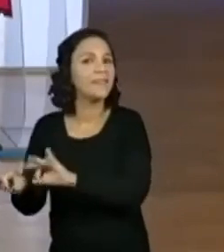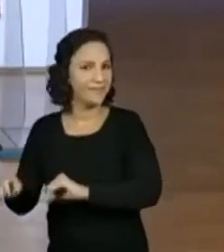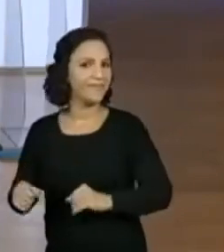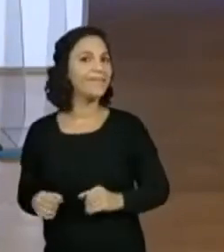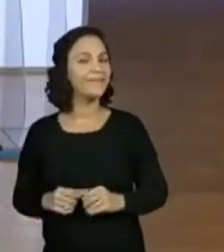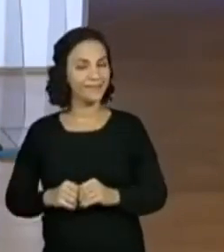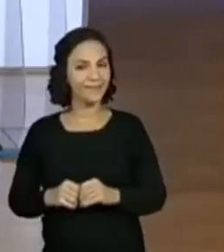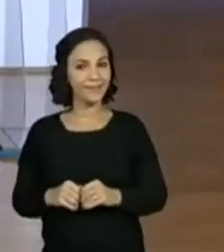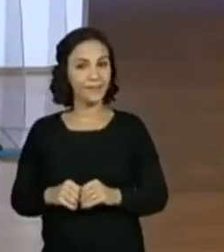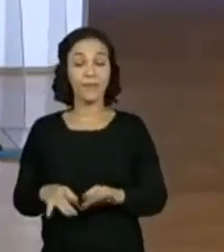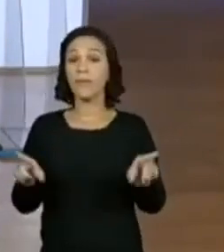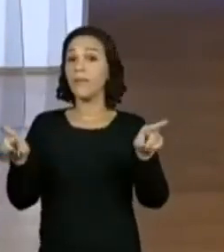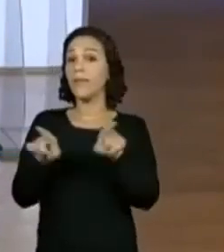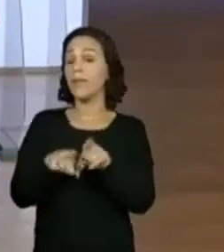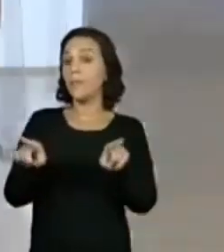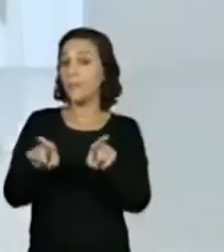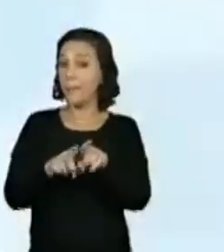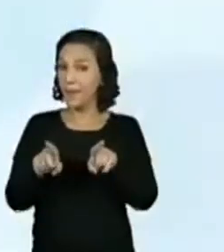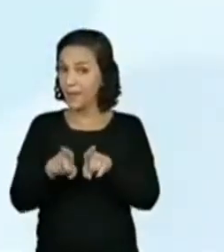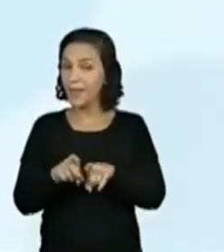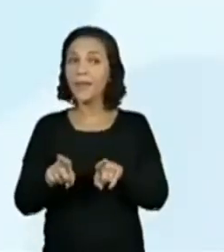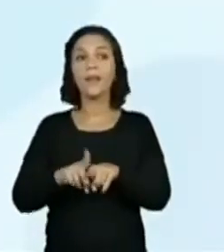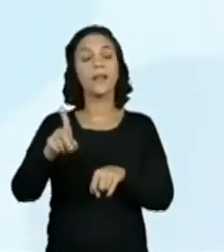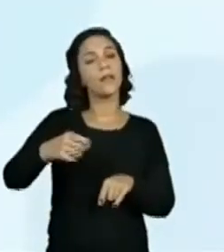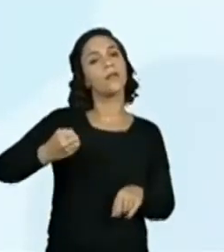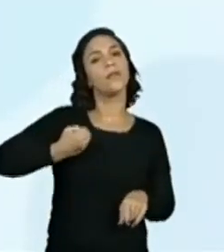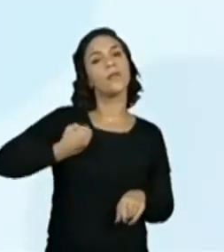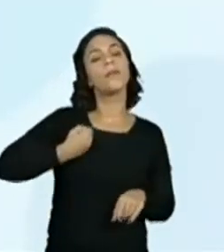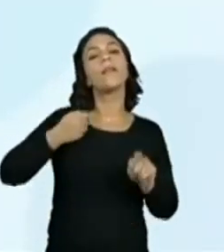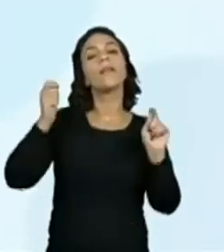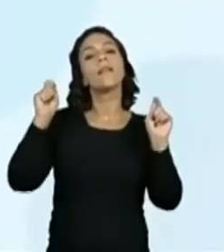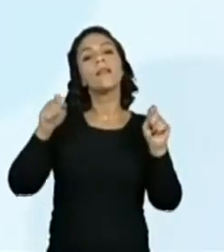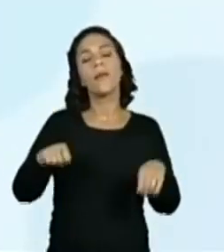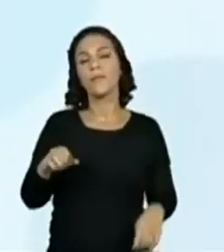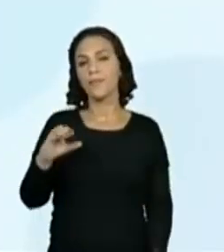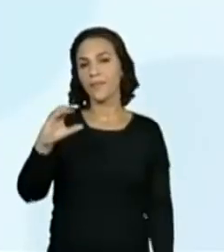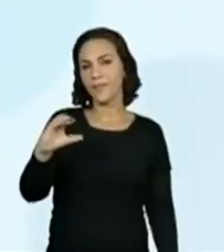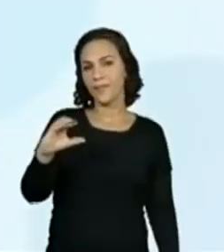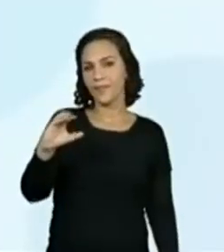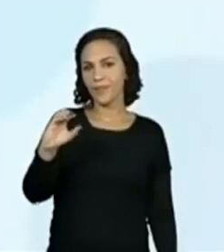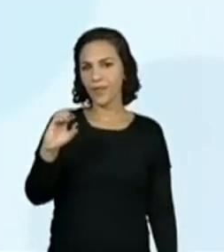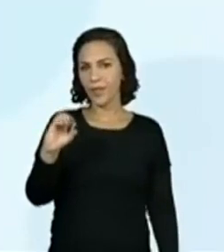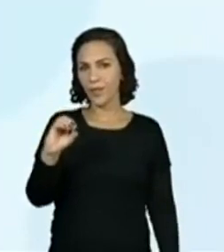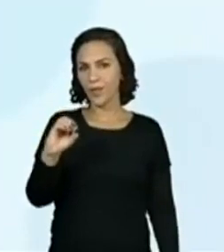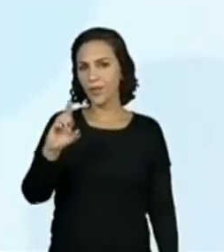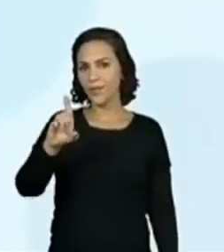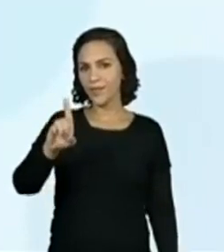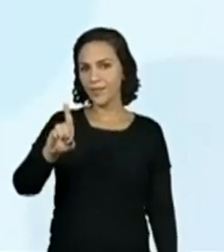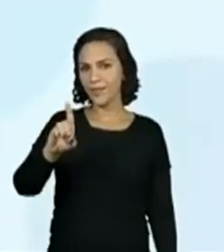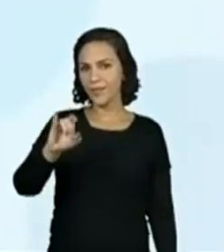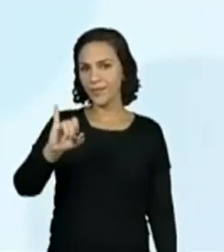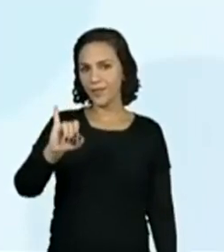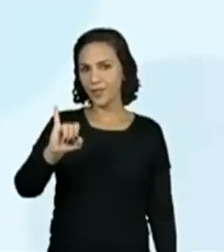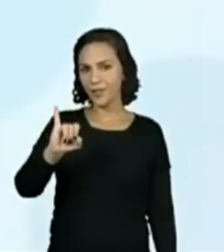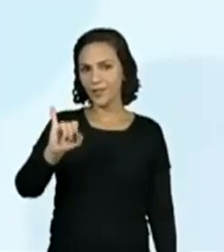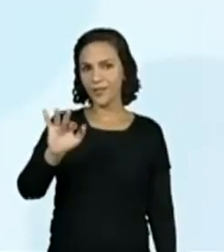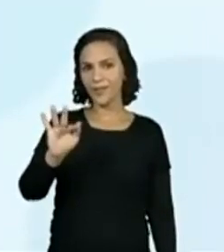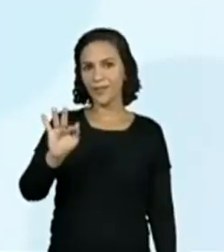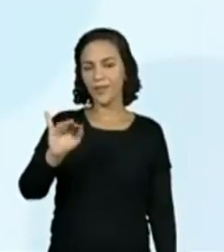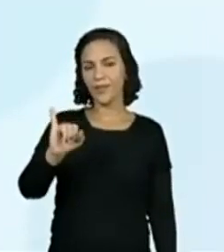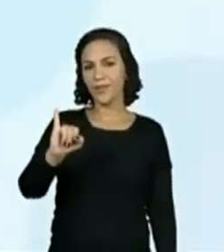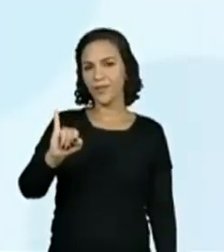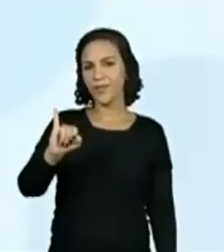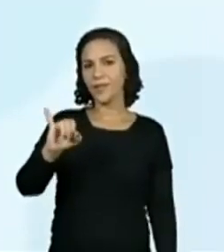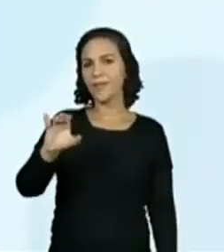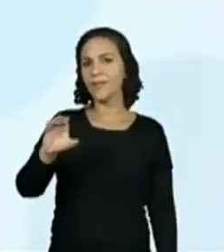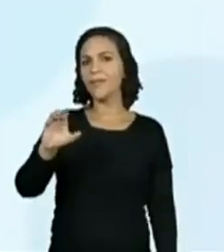mesmo. E também eu posso usar os números para codificar. Ó, a professora Maria Luísa acabou de